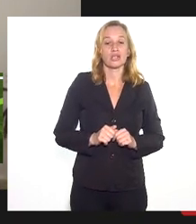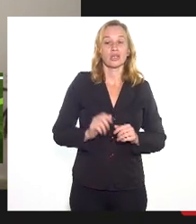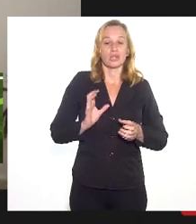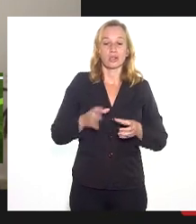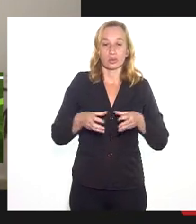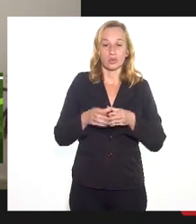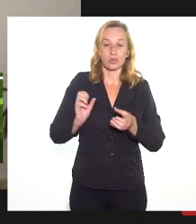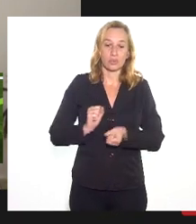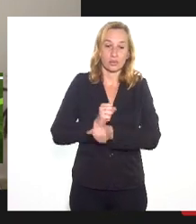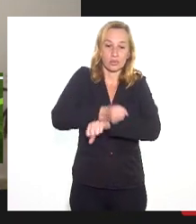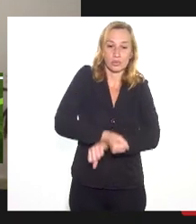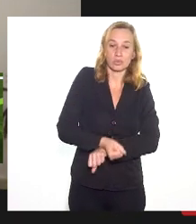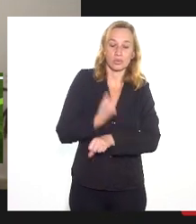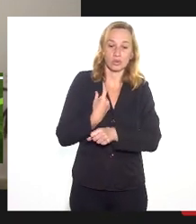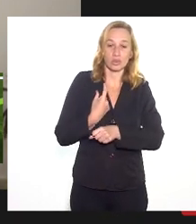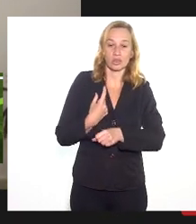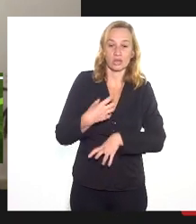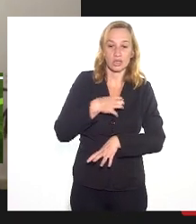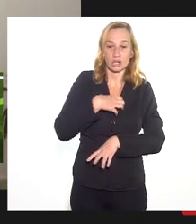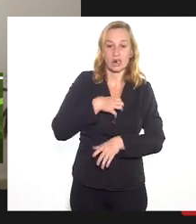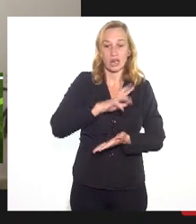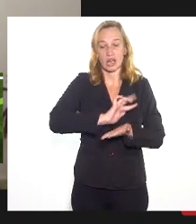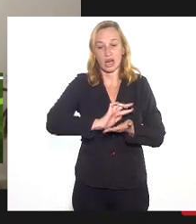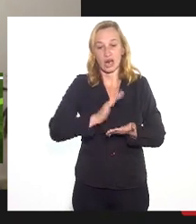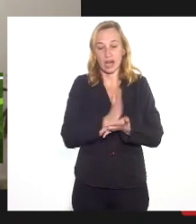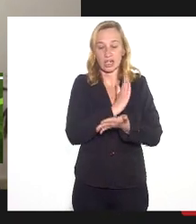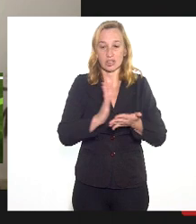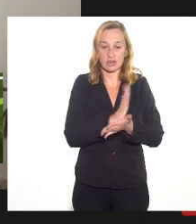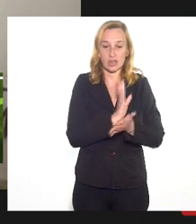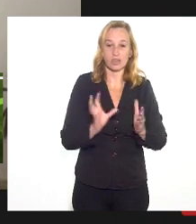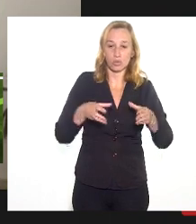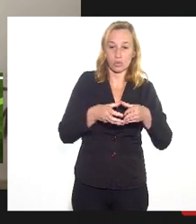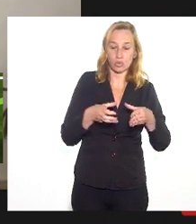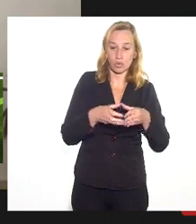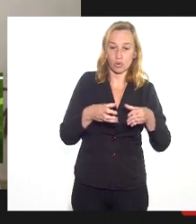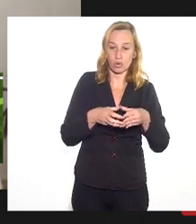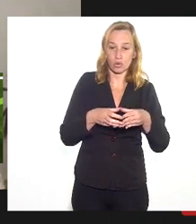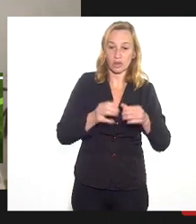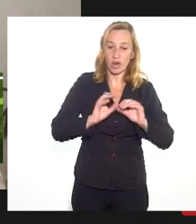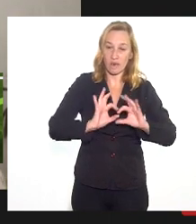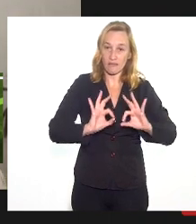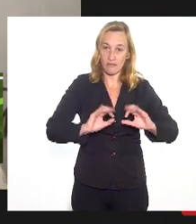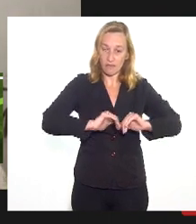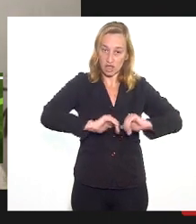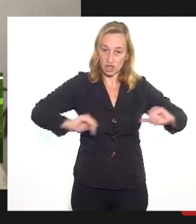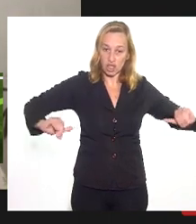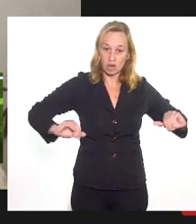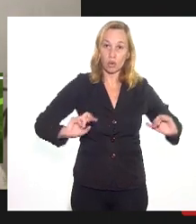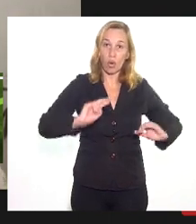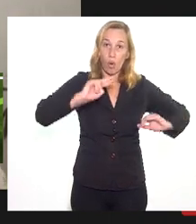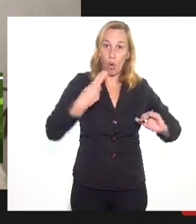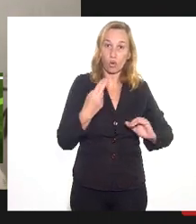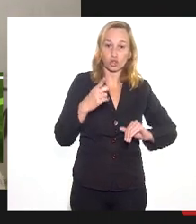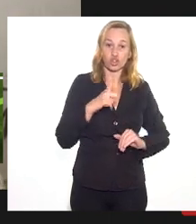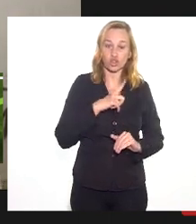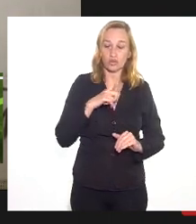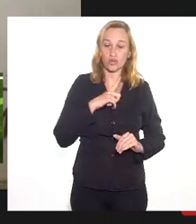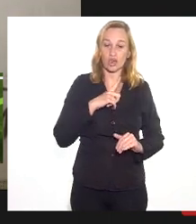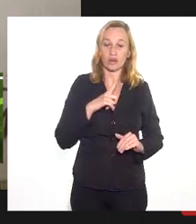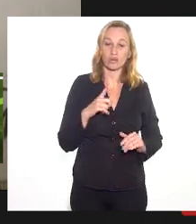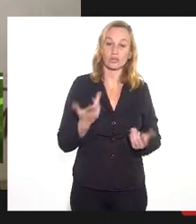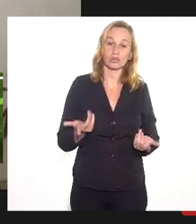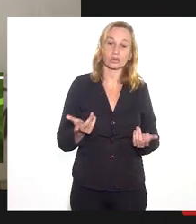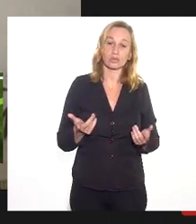quilombolas nesse sentido, porque muitas vezes são comunidades que já estão um pouco afastadas ou que tiveram aí